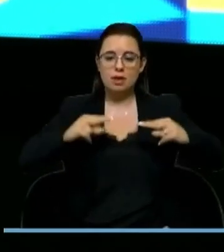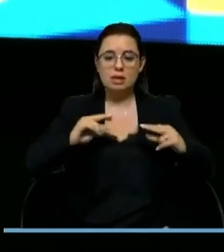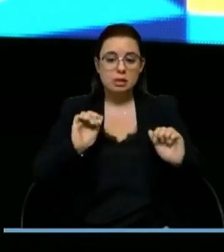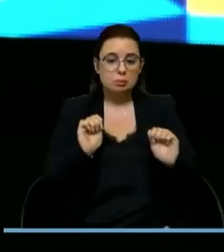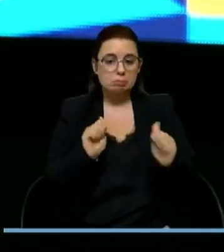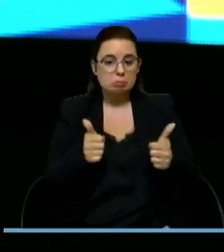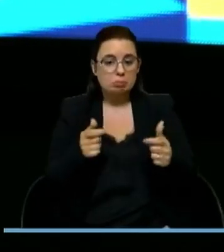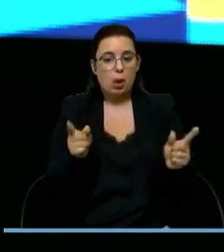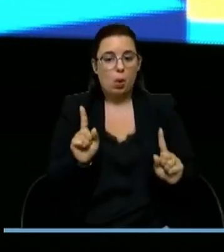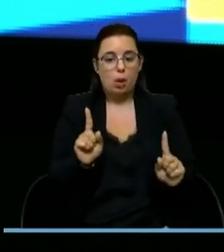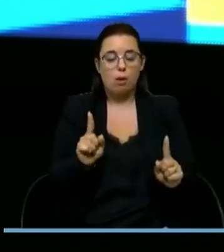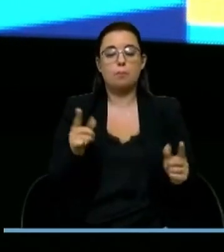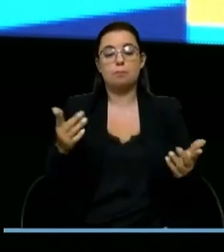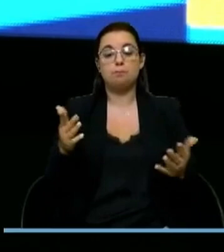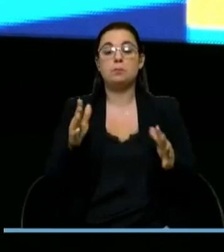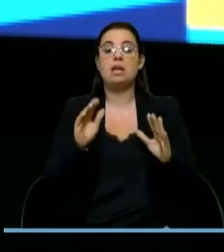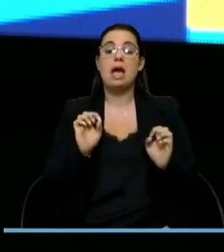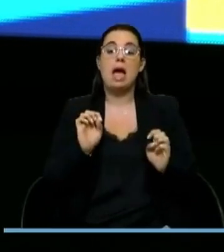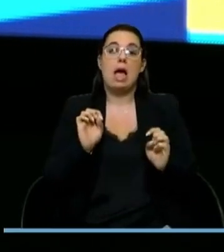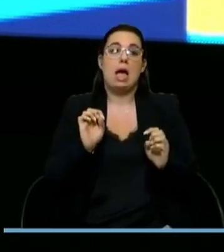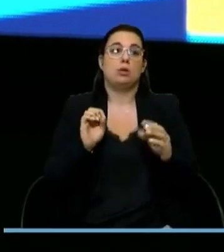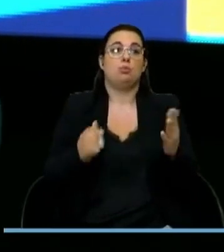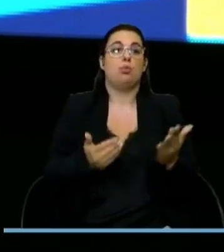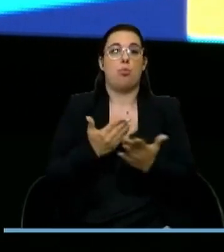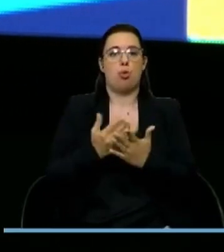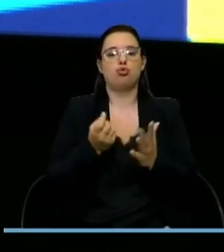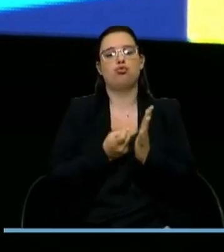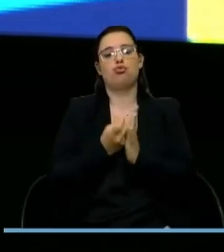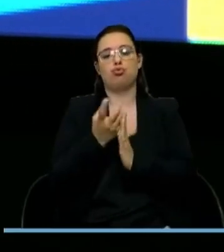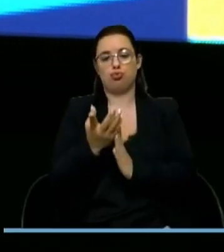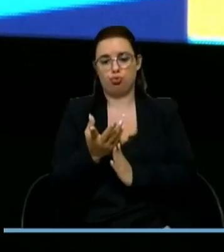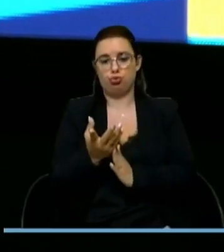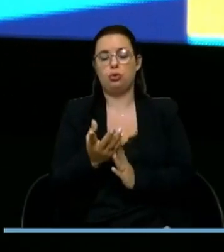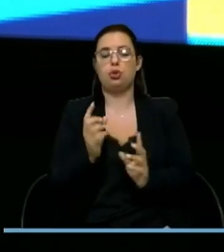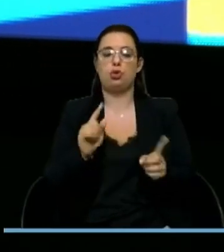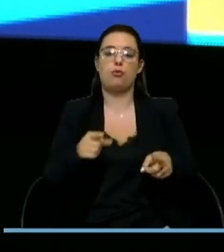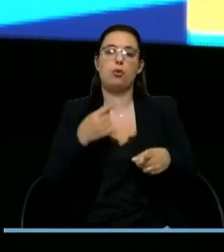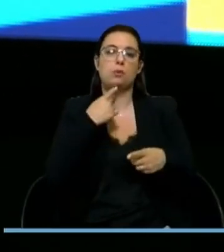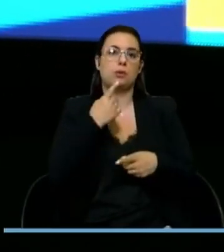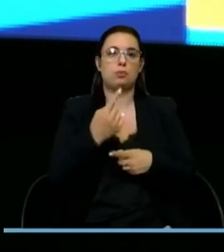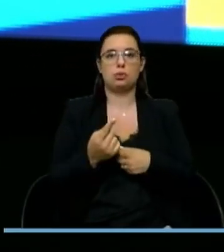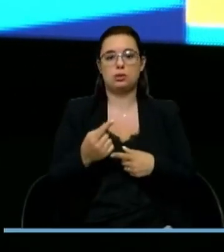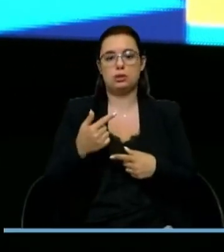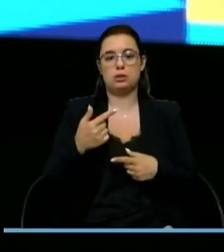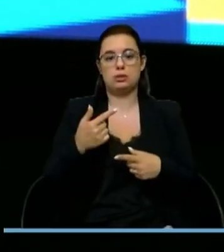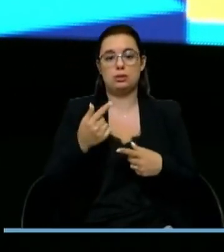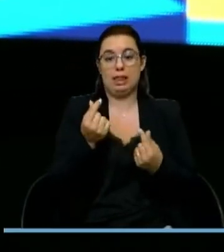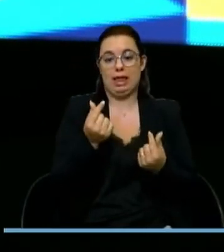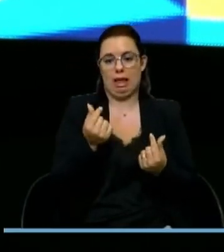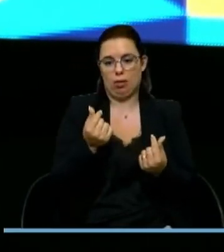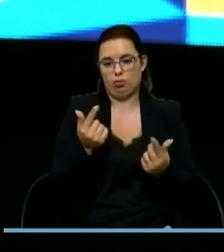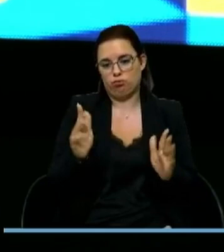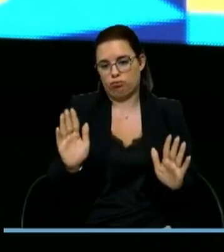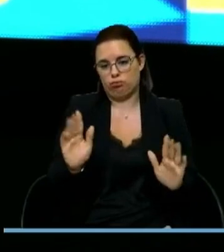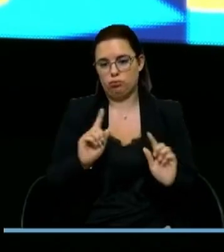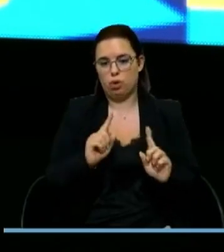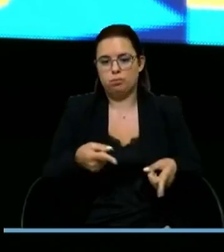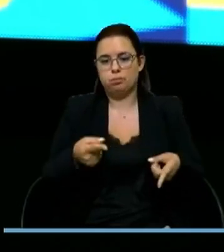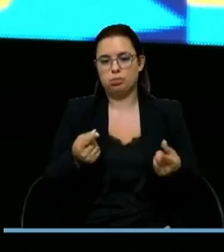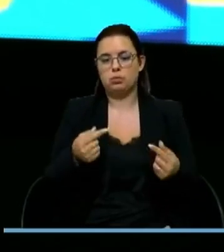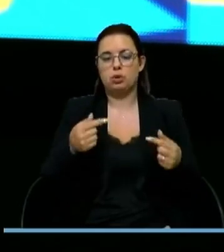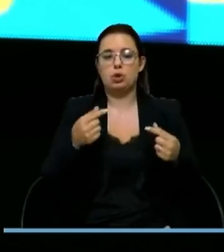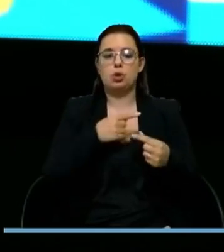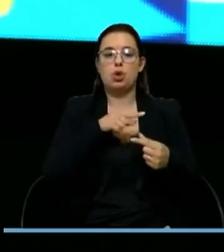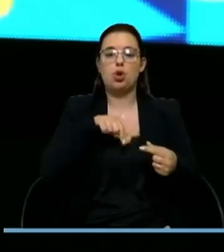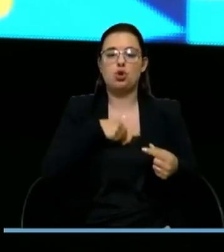às iniciativas, elas são muito vastas, começando talvez por referir a tokenização de dinheiro, aquilo que chamamos